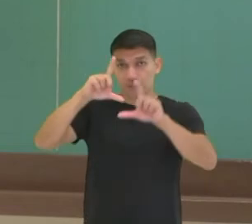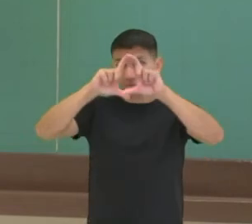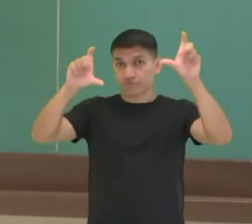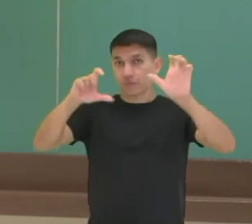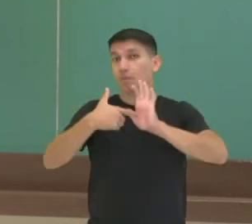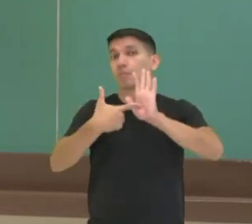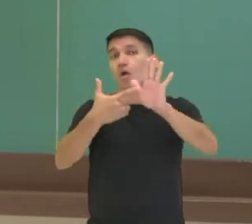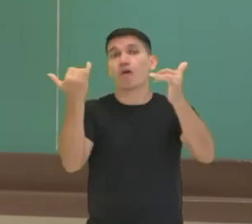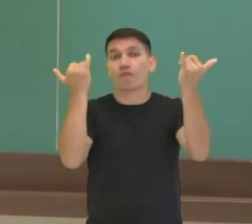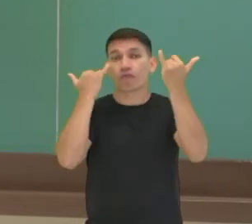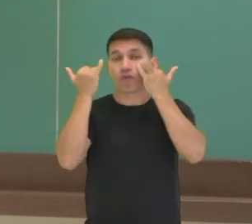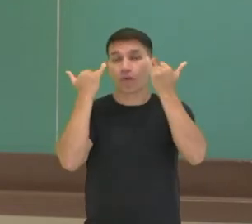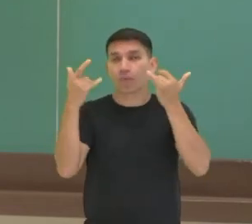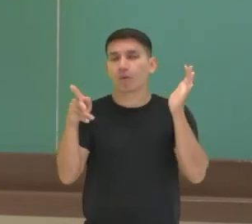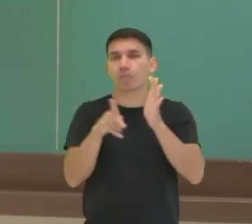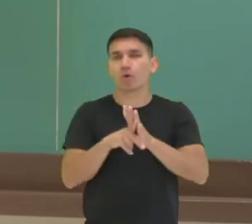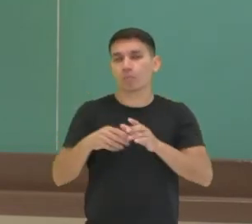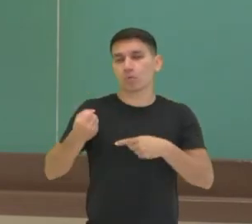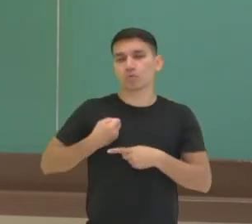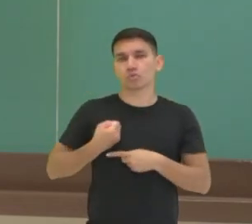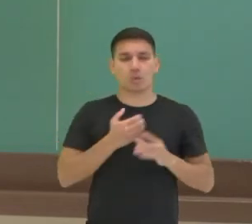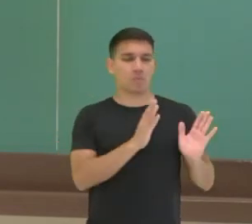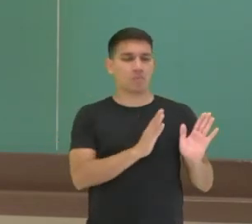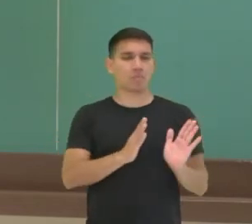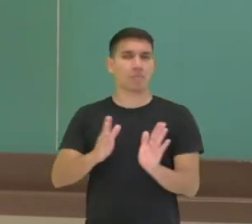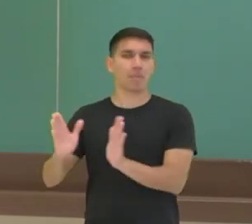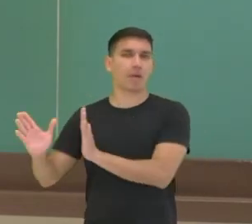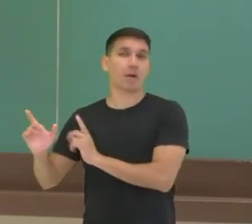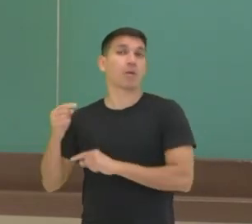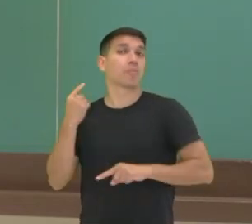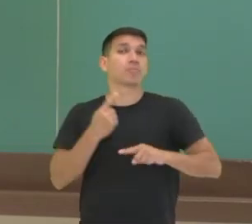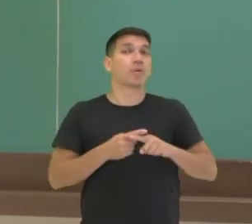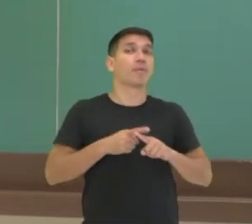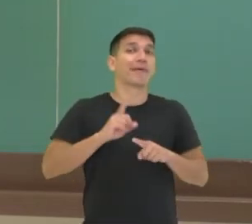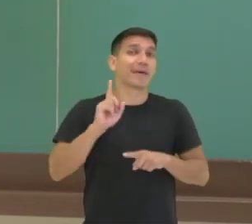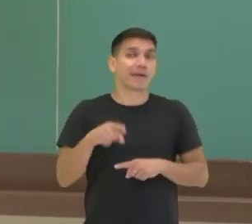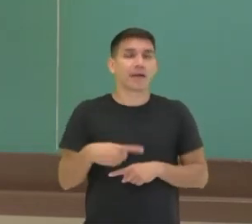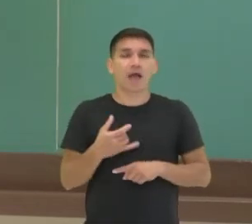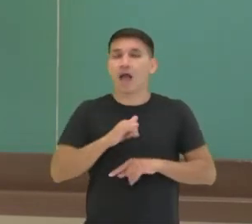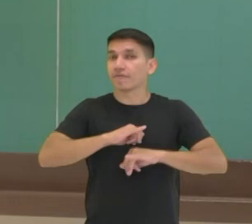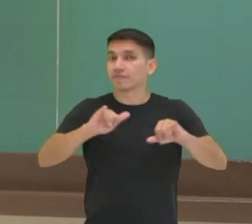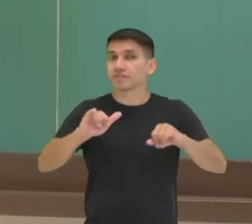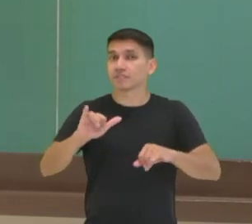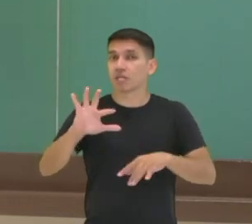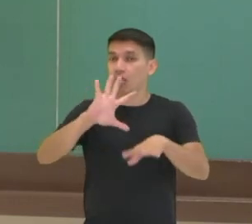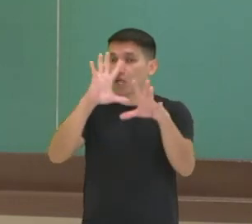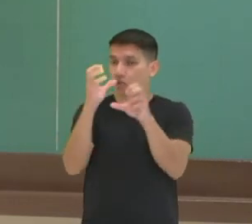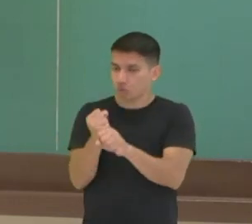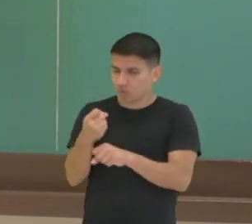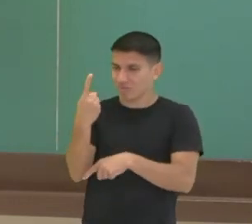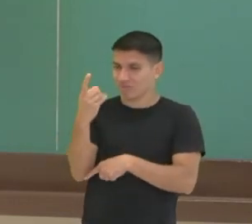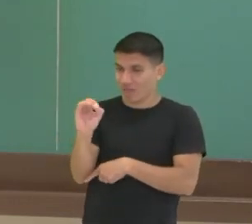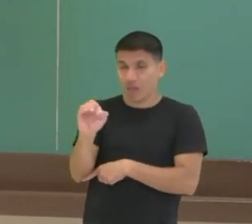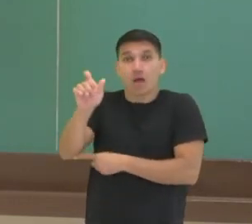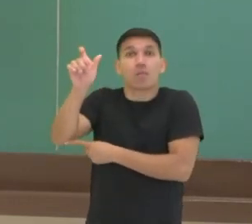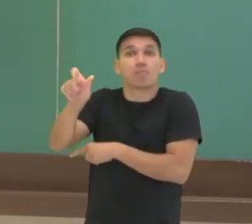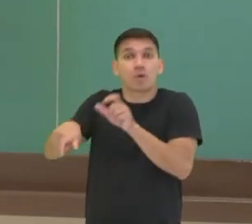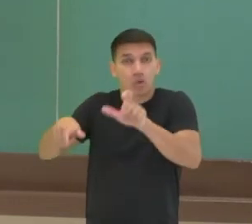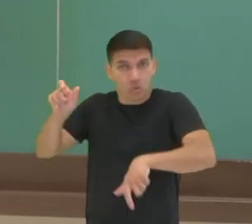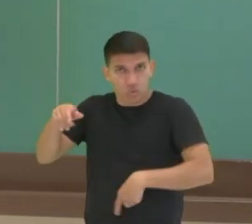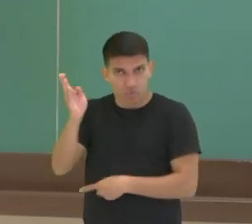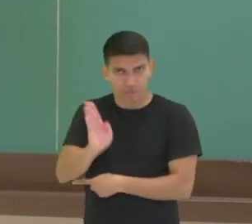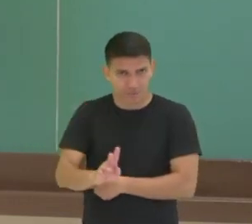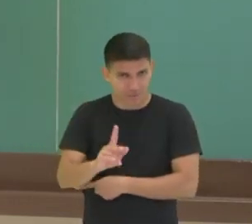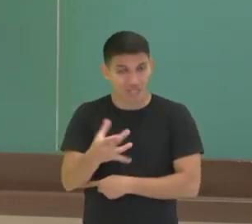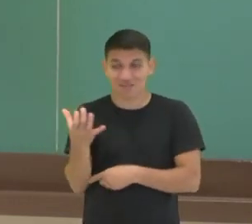uma informação que se apresenta em numeral cardinal, né? Porque ela afirma que de cada 10 brasileiros, 6 usaram o crédito, o que seria